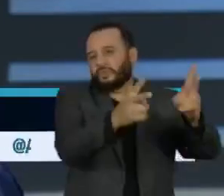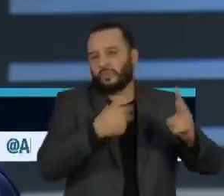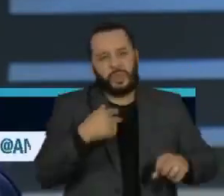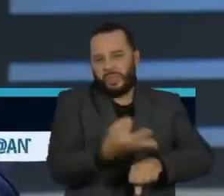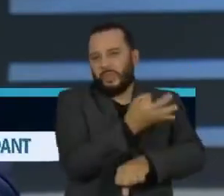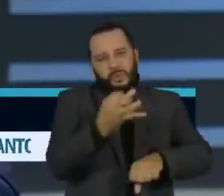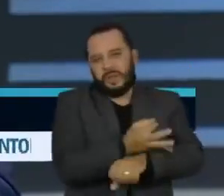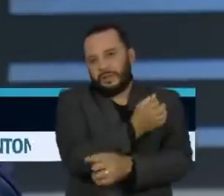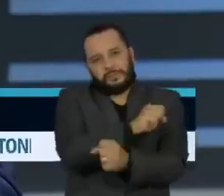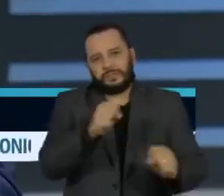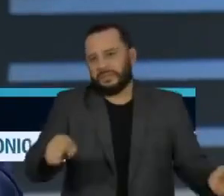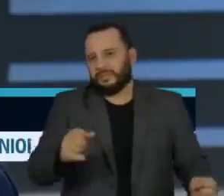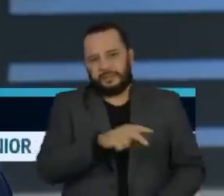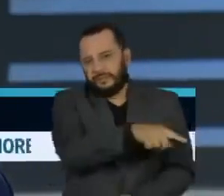nacional é impossível não vai acabar uma